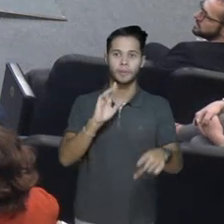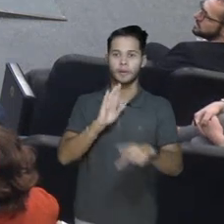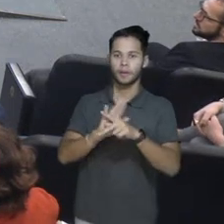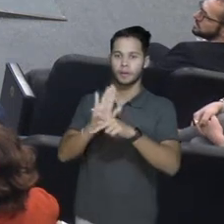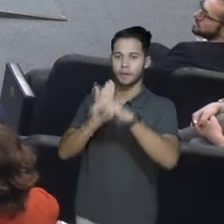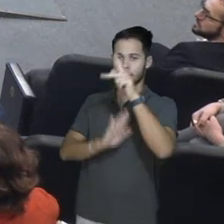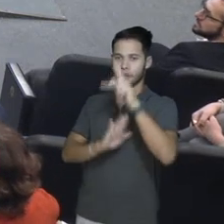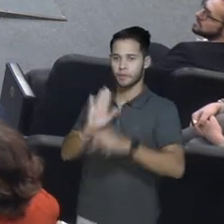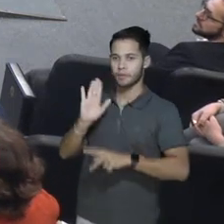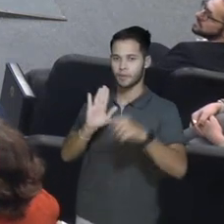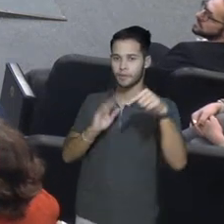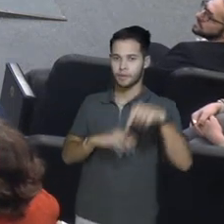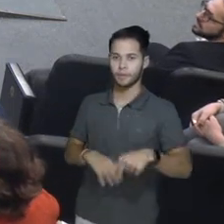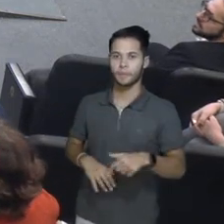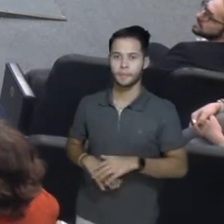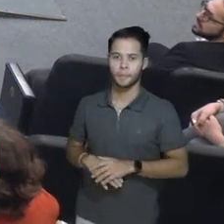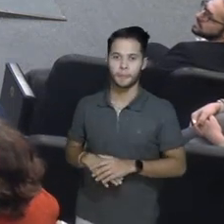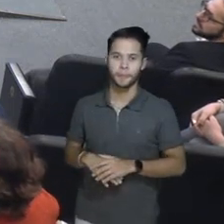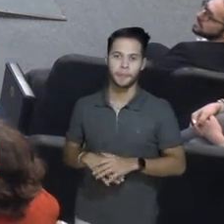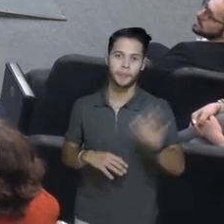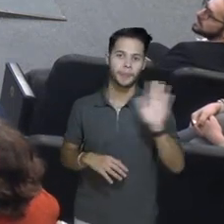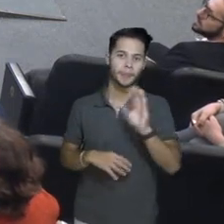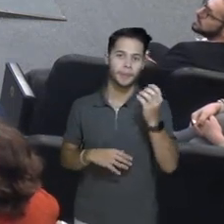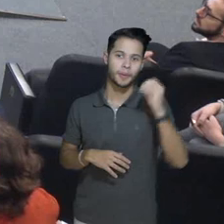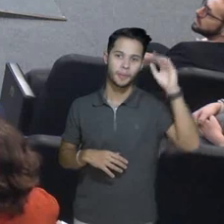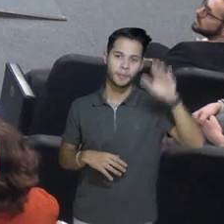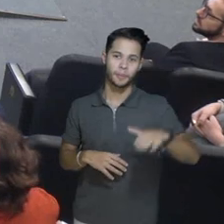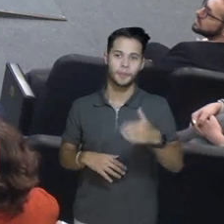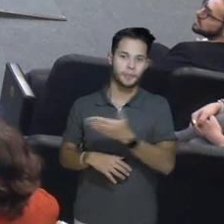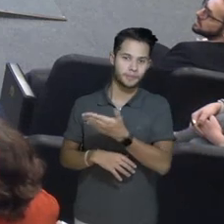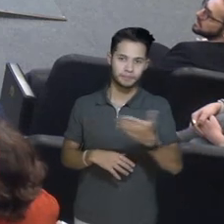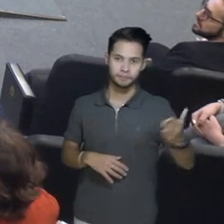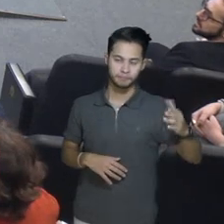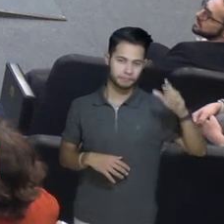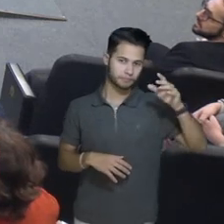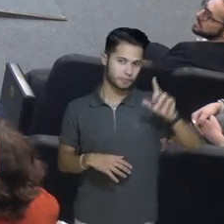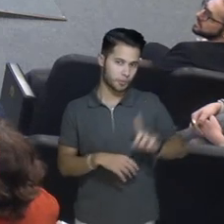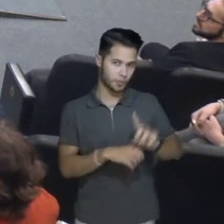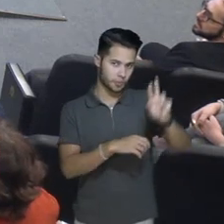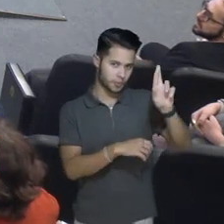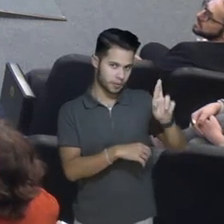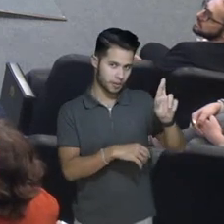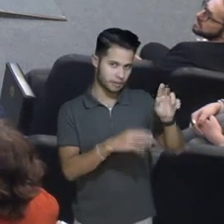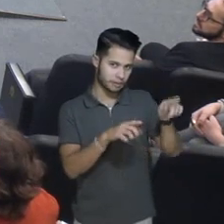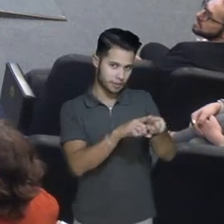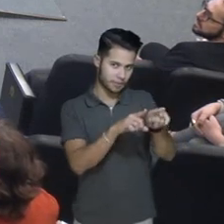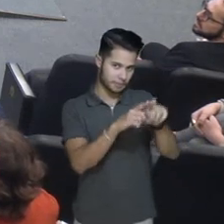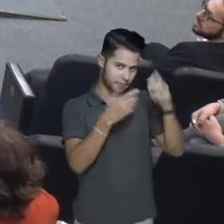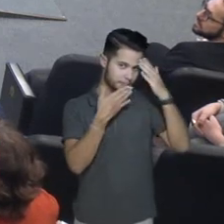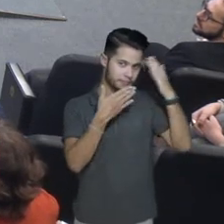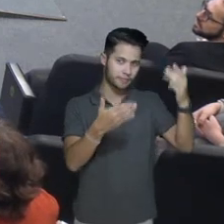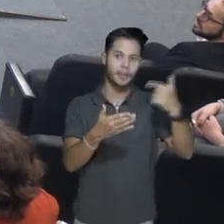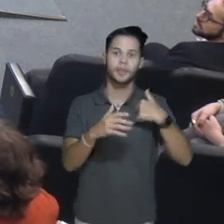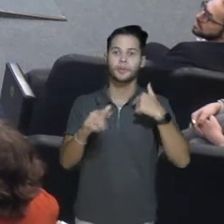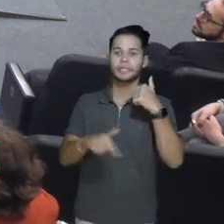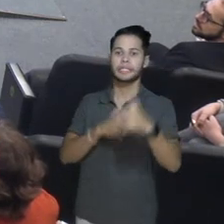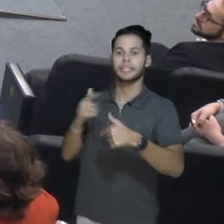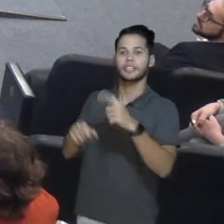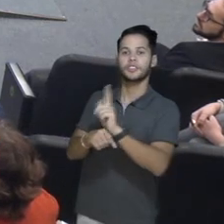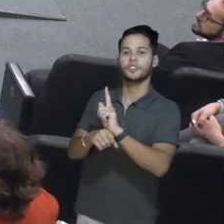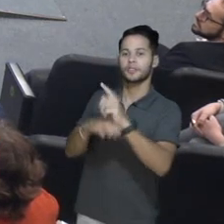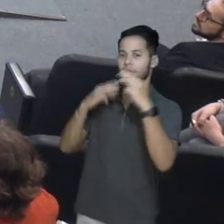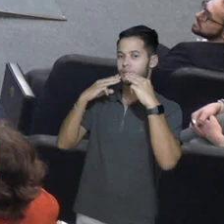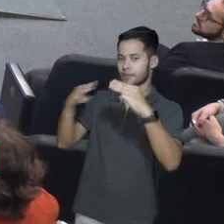programa Boa tarde a todos os presentes Dr Afonso também me chamo luí Gustavo sou gestor de marketing trabalho com a